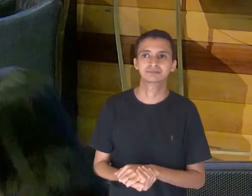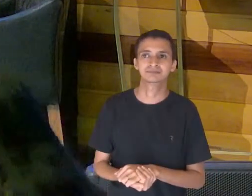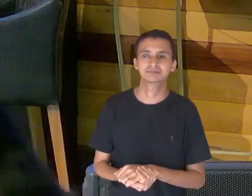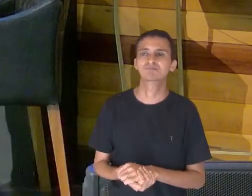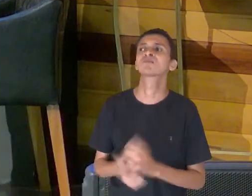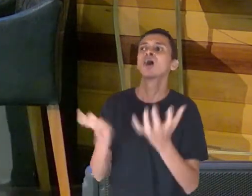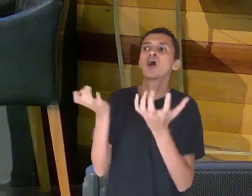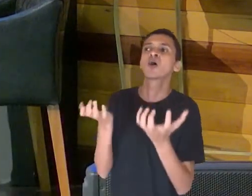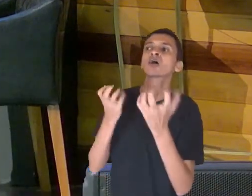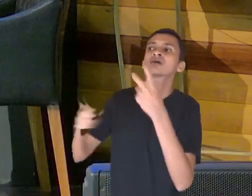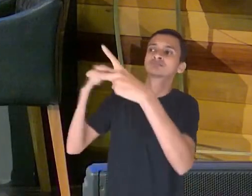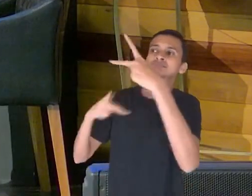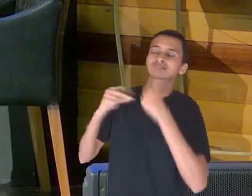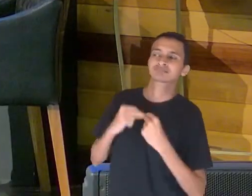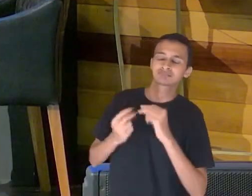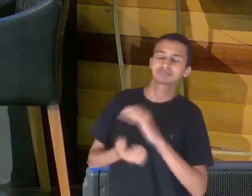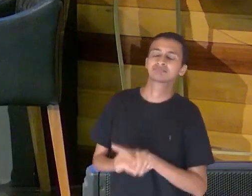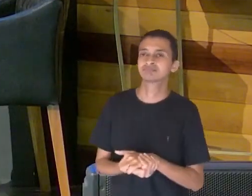Hebron.